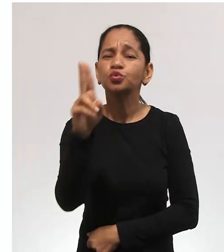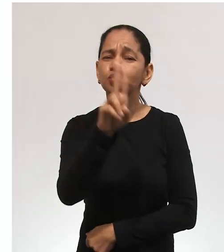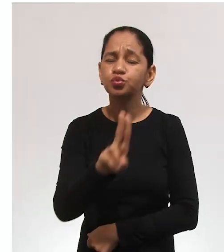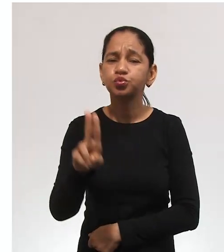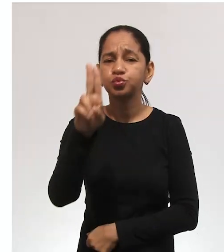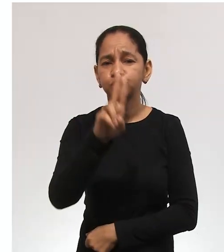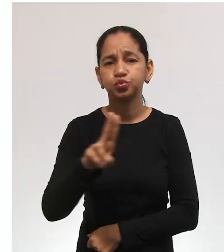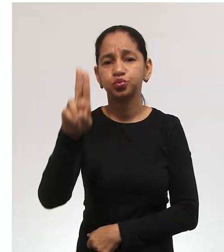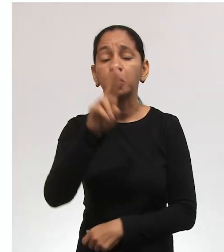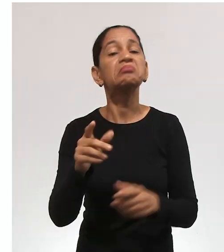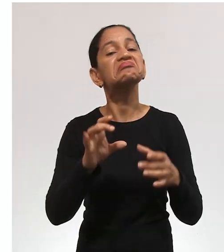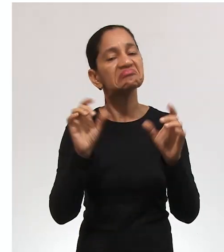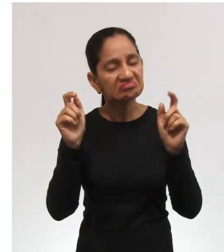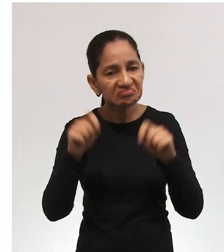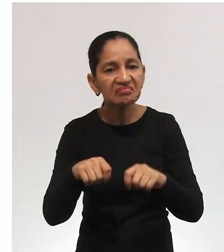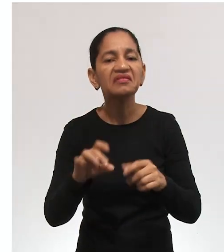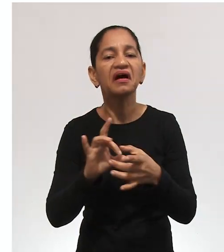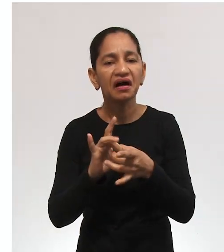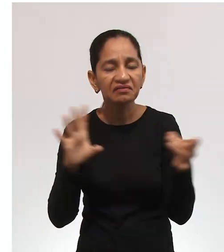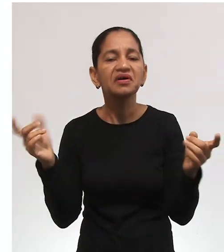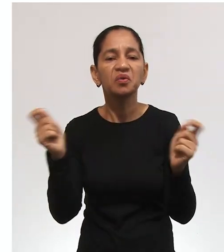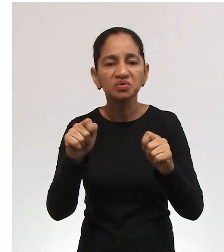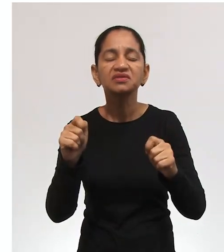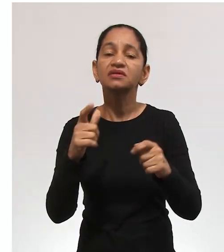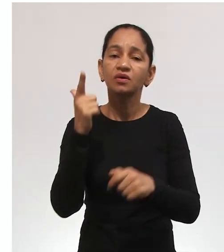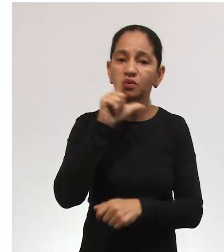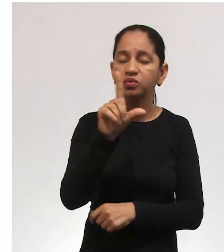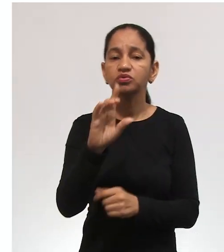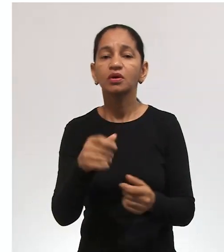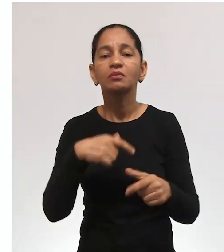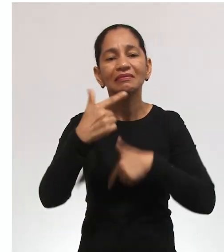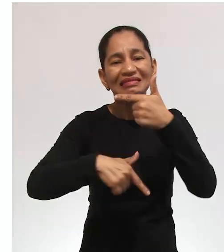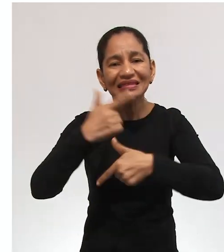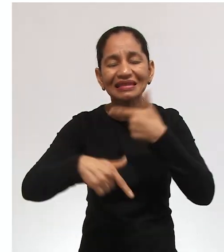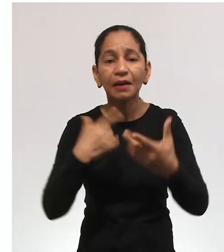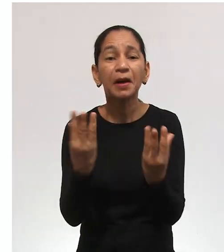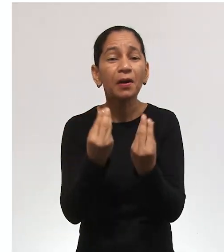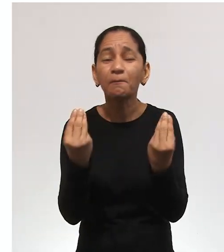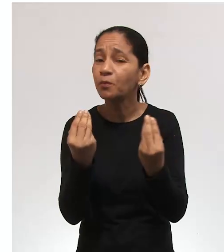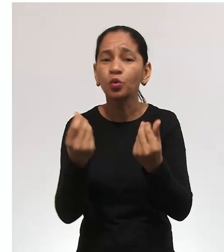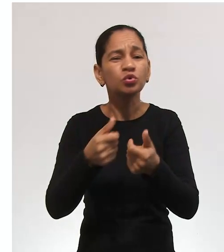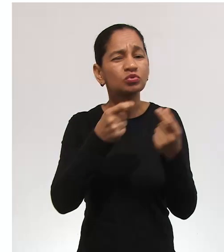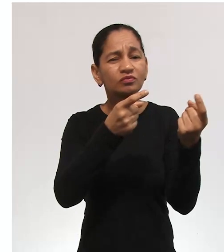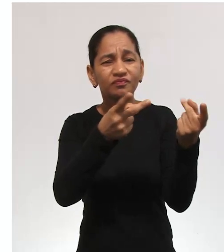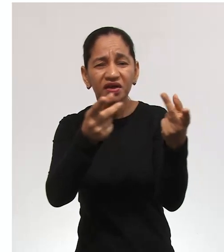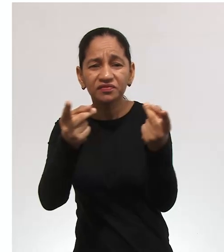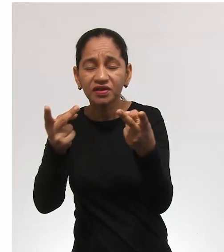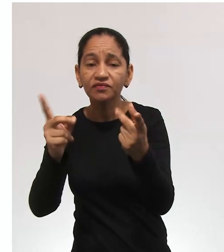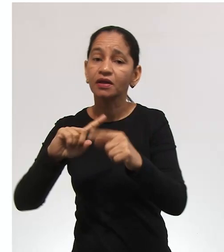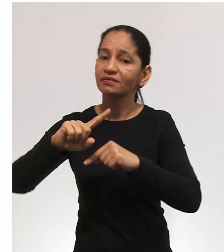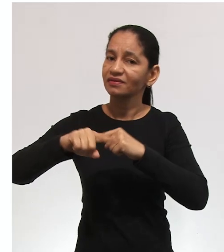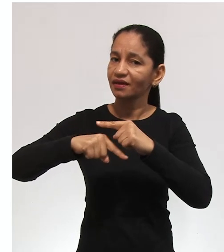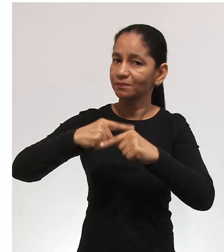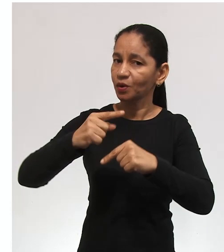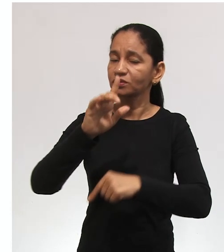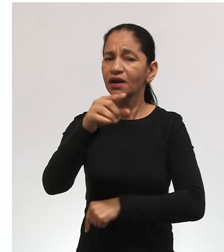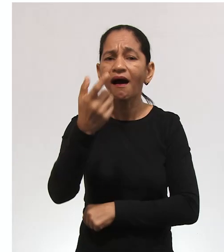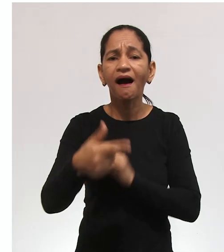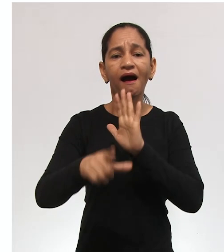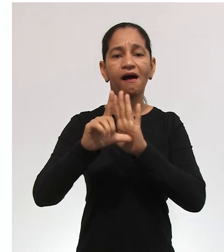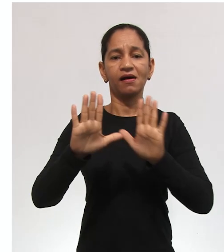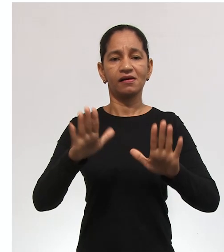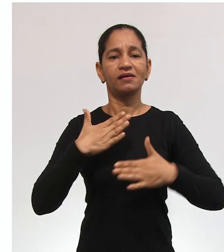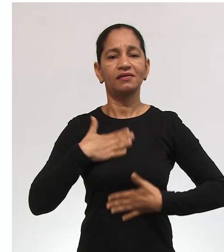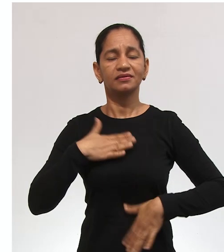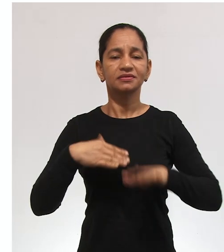mas que ainda assim permitiram o surgimento de uma produção em larga escala. Antes da gente pensar